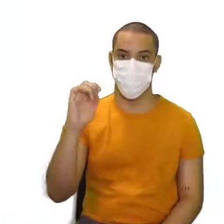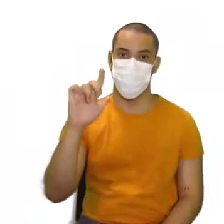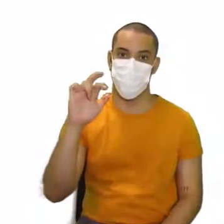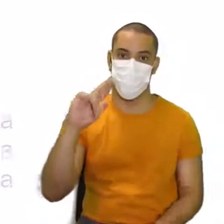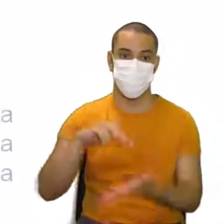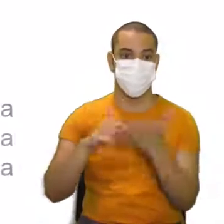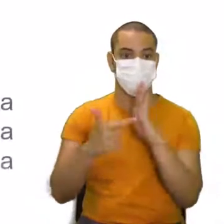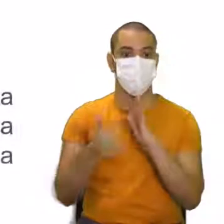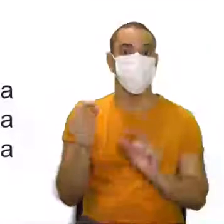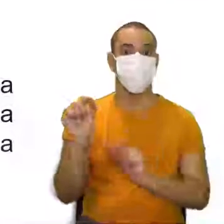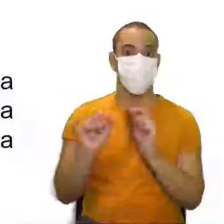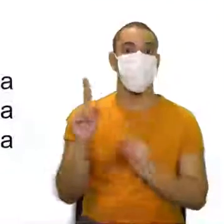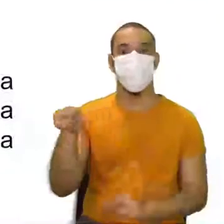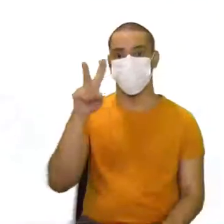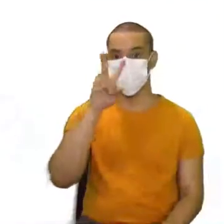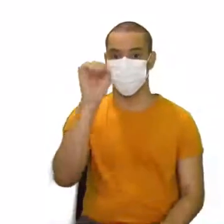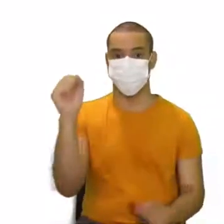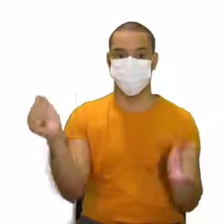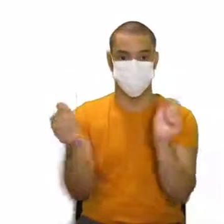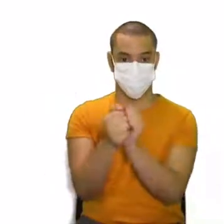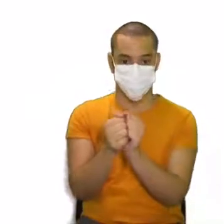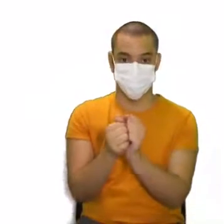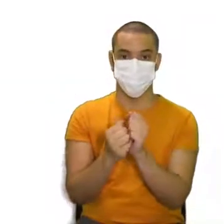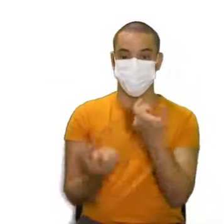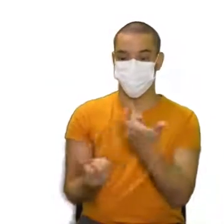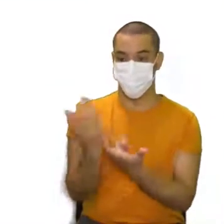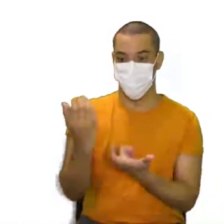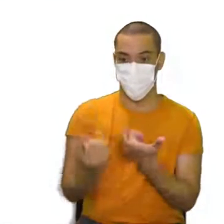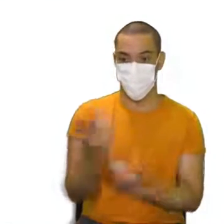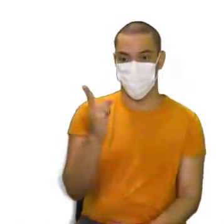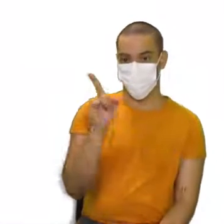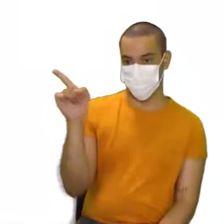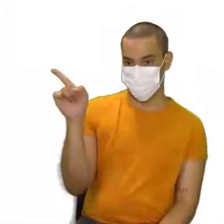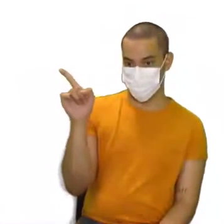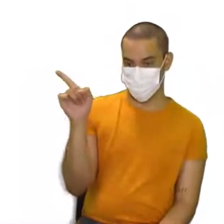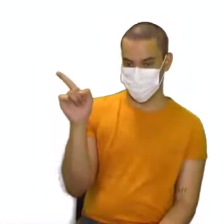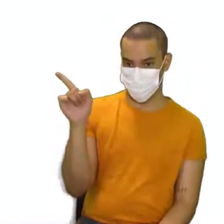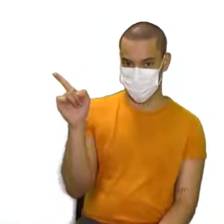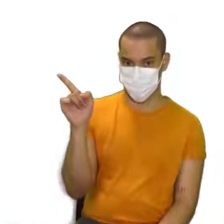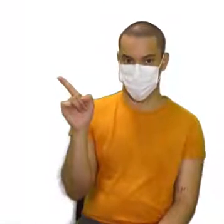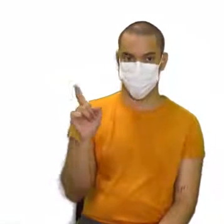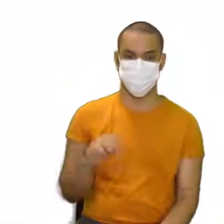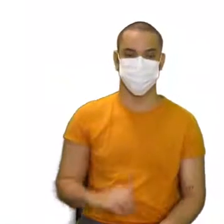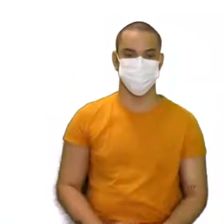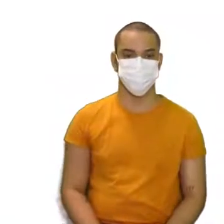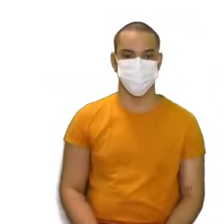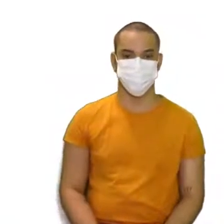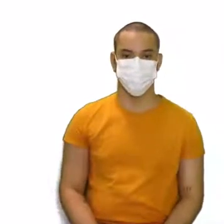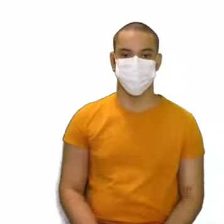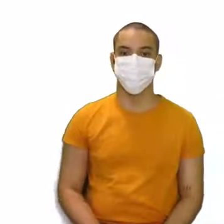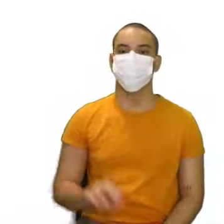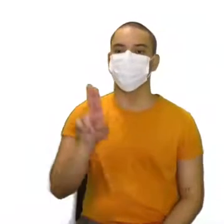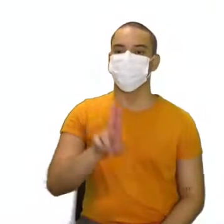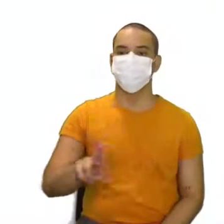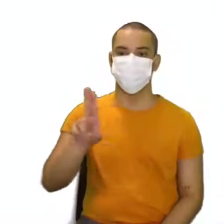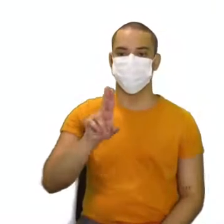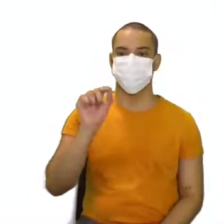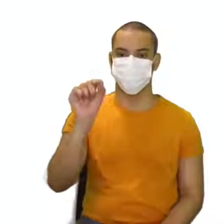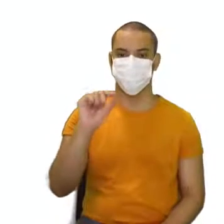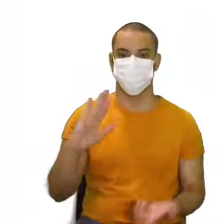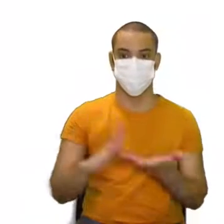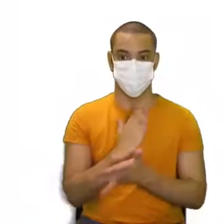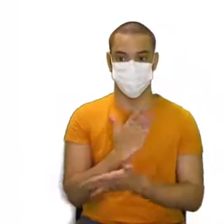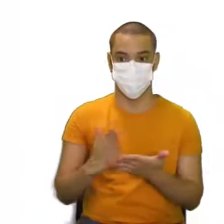aqui é como se calcula a força certo já já vamos mostrar um pouquinho aqui a frente baby utilizando medidas